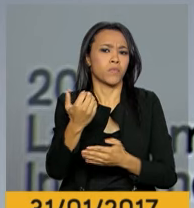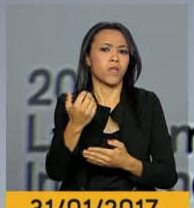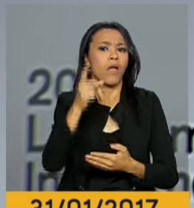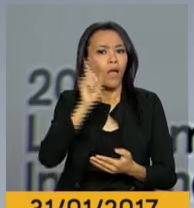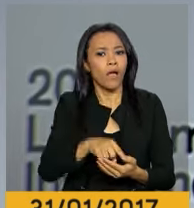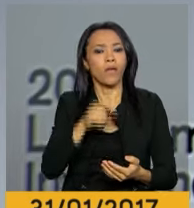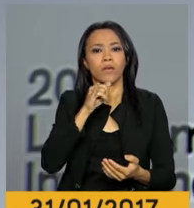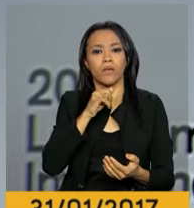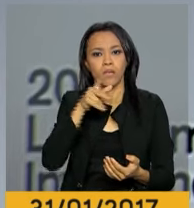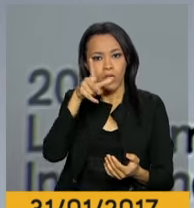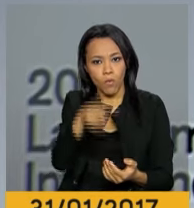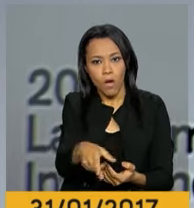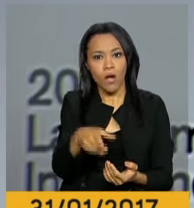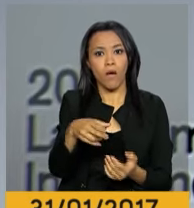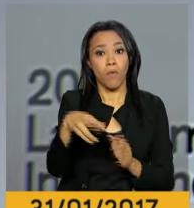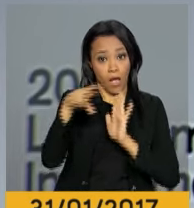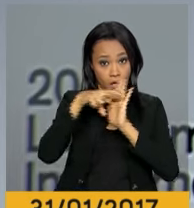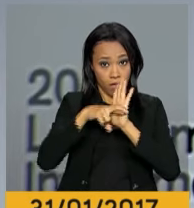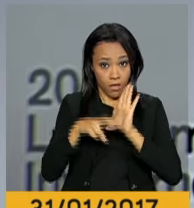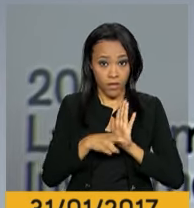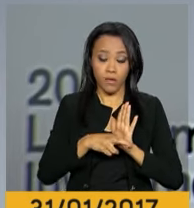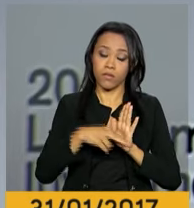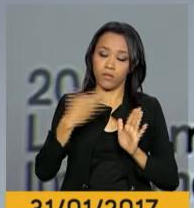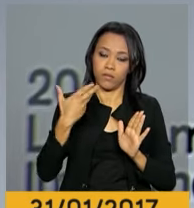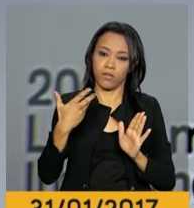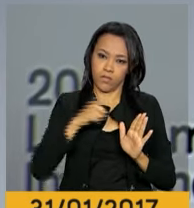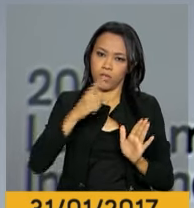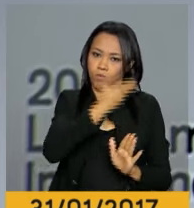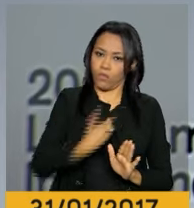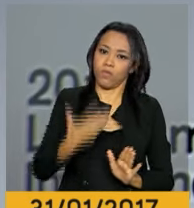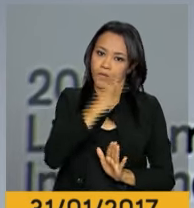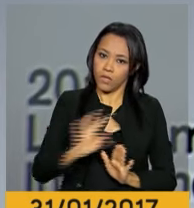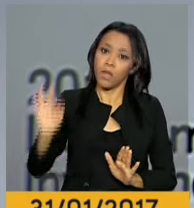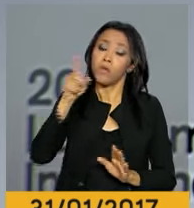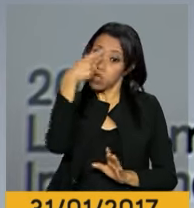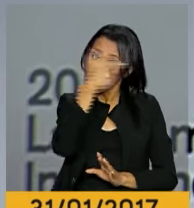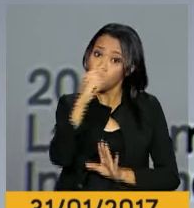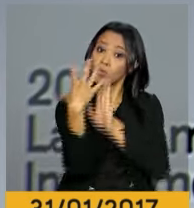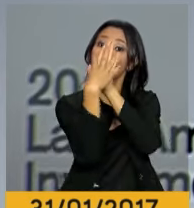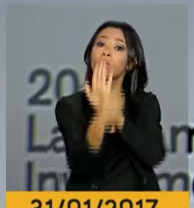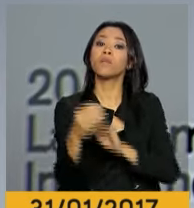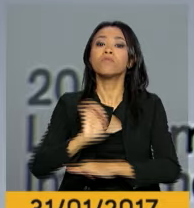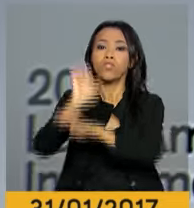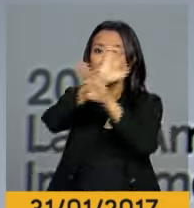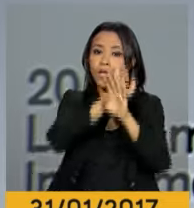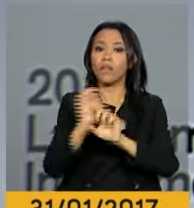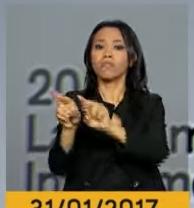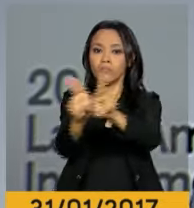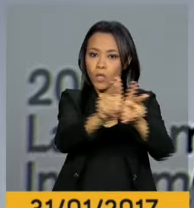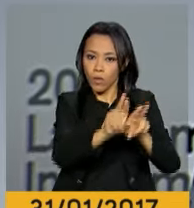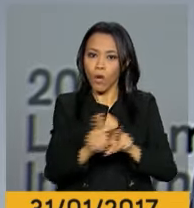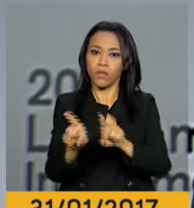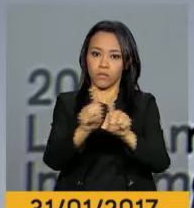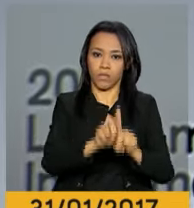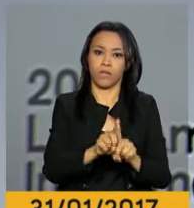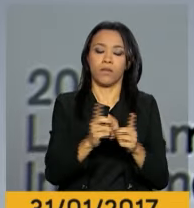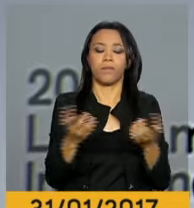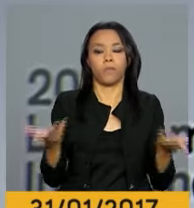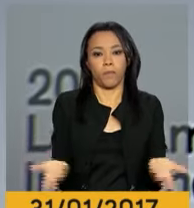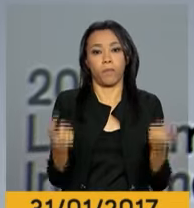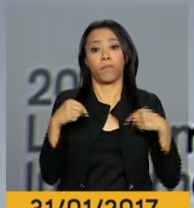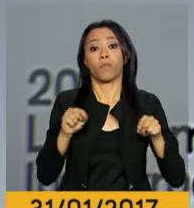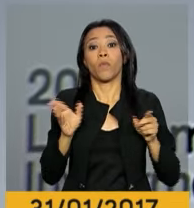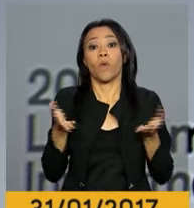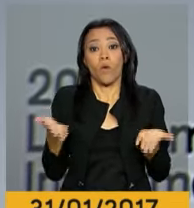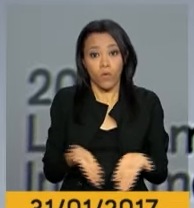aplicando na União eh Federal eh hoje até dou esse dado pros senhores e paraas